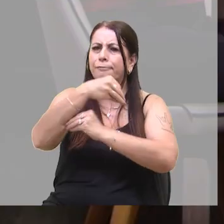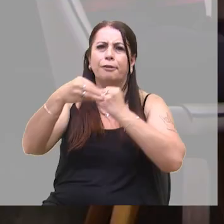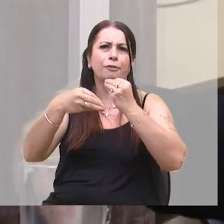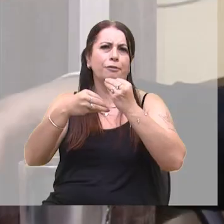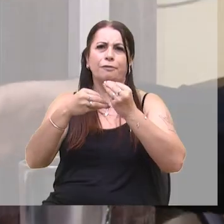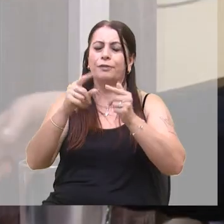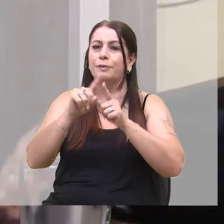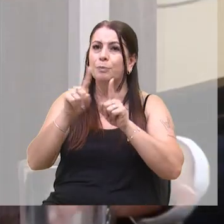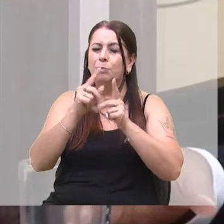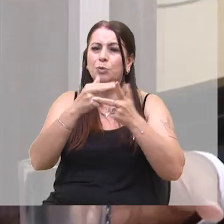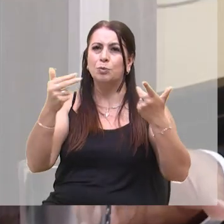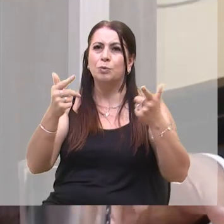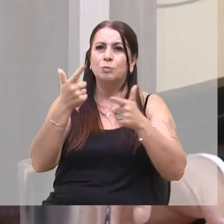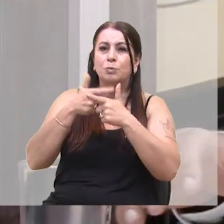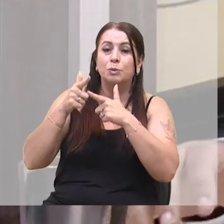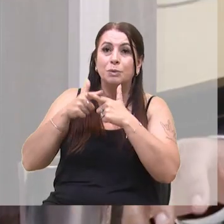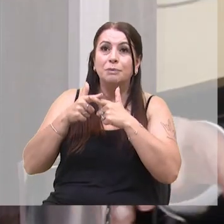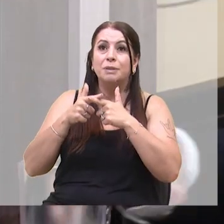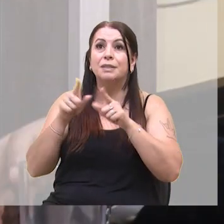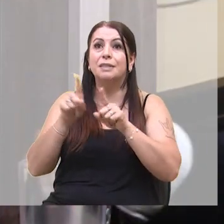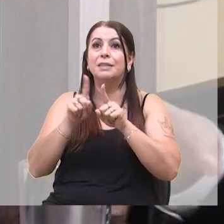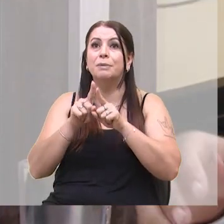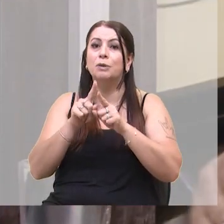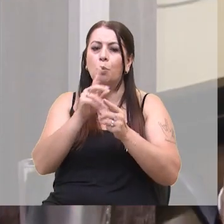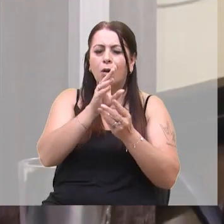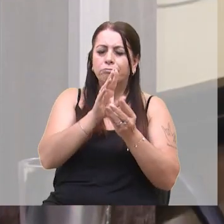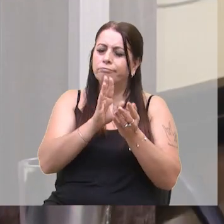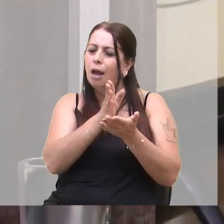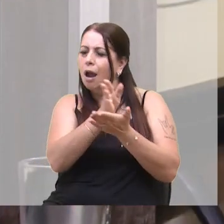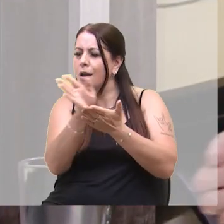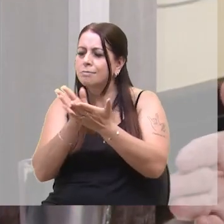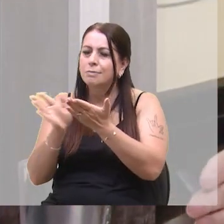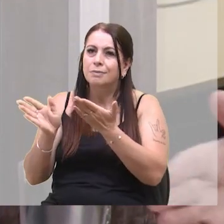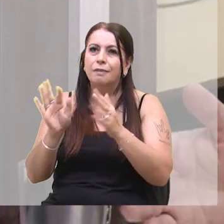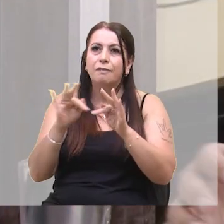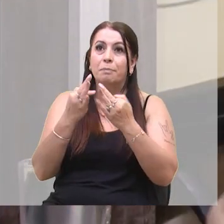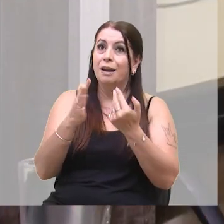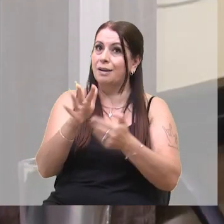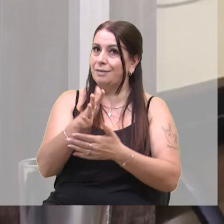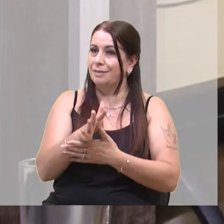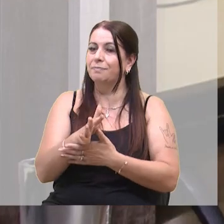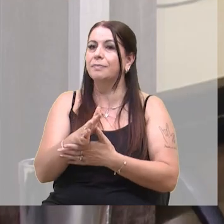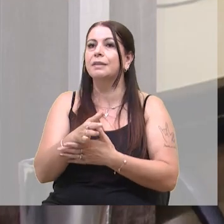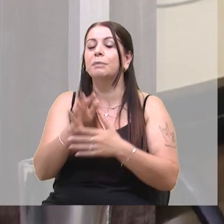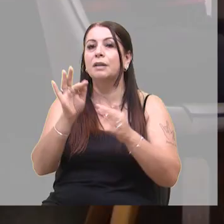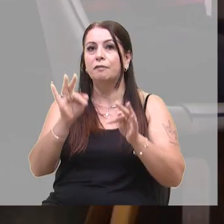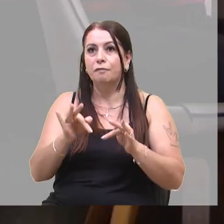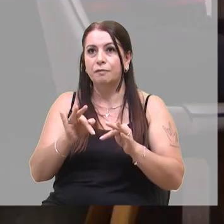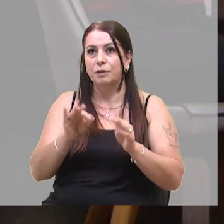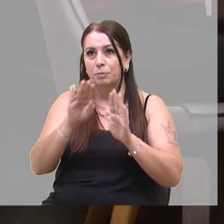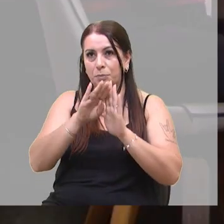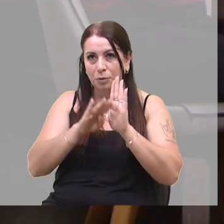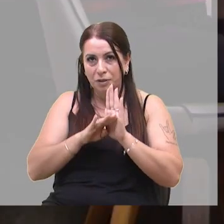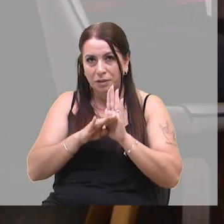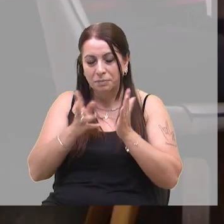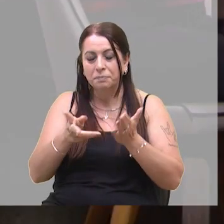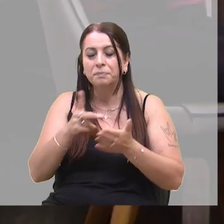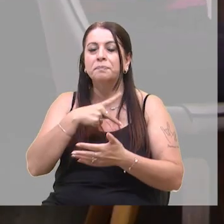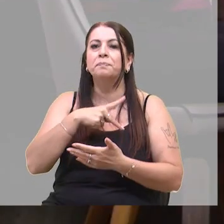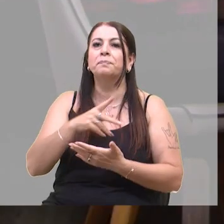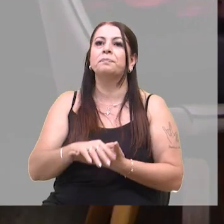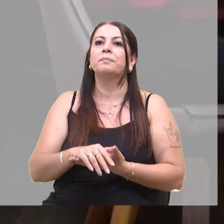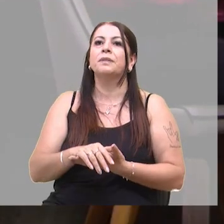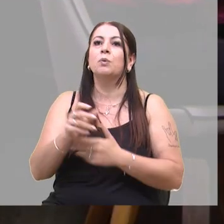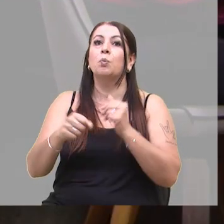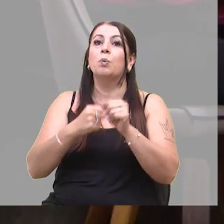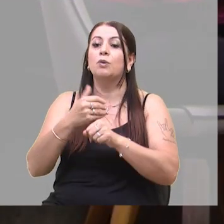se envolvendo, tomando par de muitos dos problemas e sendo até um mediador familiar. Sem dúvida. Muitas vezes. Para finalizarmos o